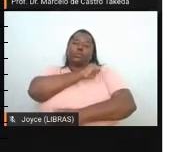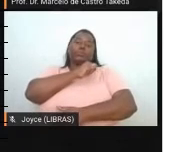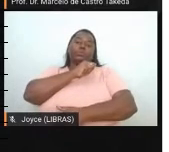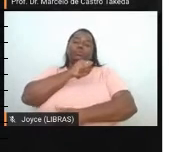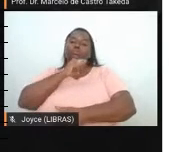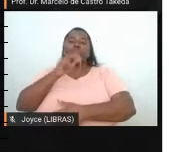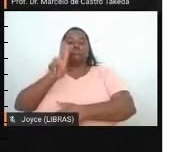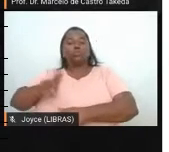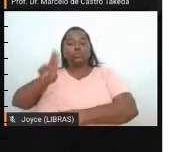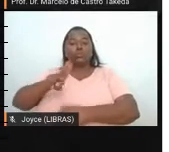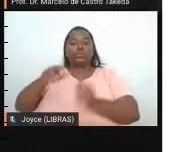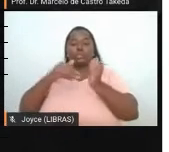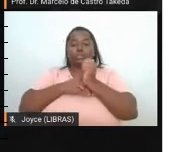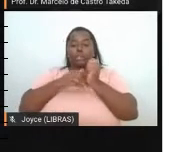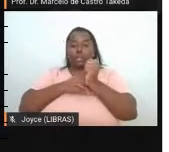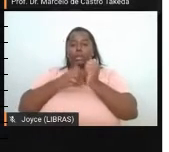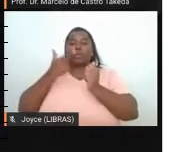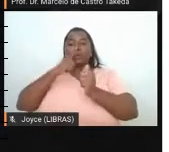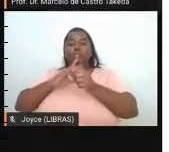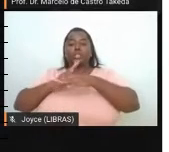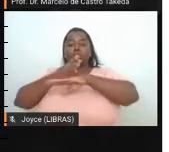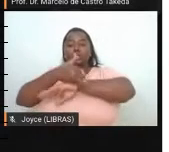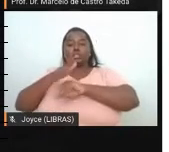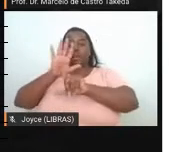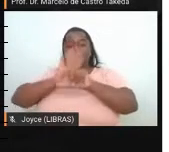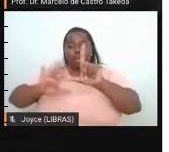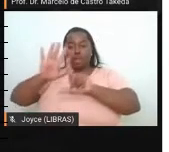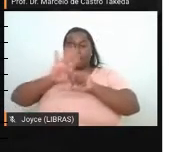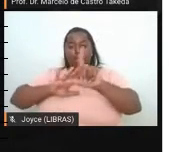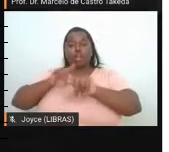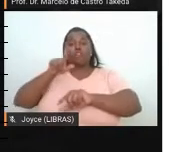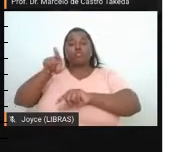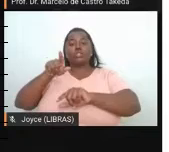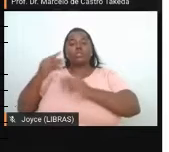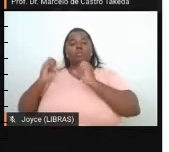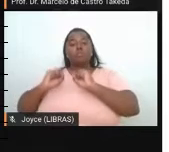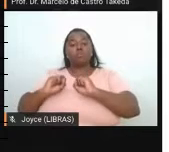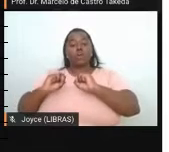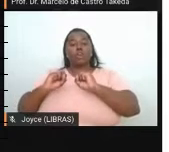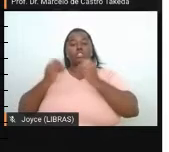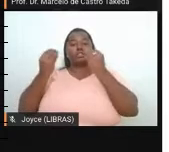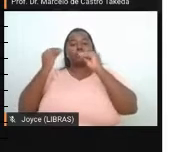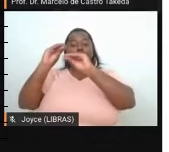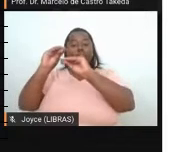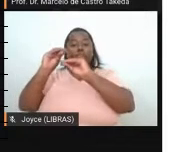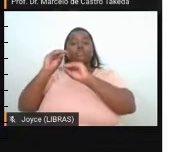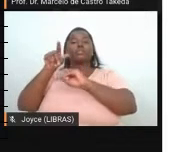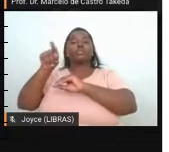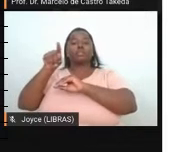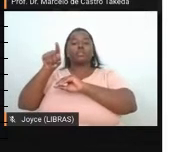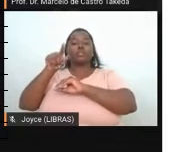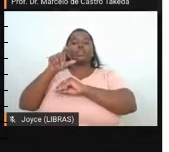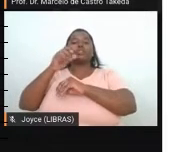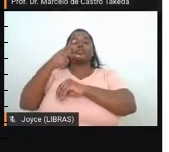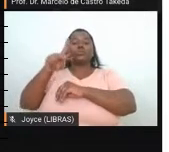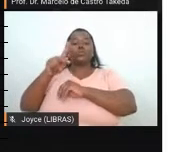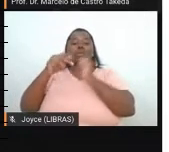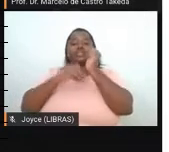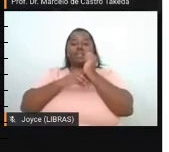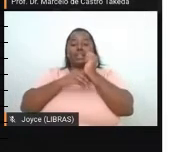use uma senha para acessar o ambiente, você coloca aqui nesse local a sua senha, tá? E ele vai conseguir,